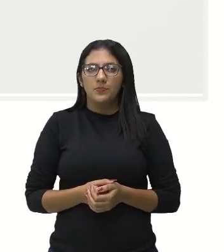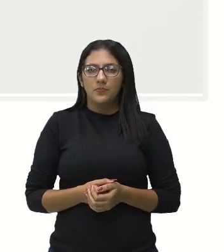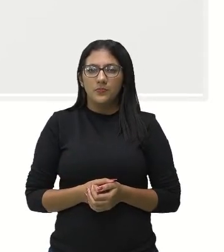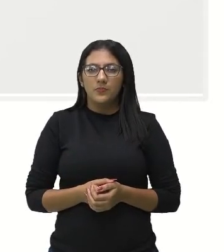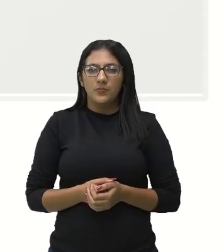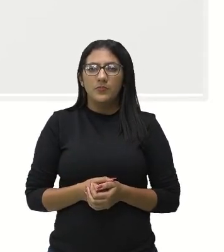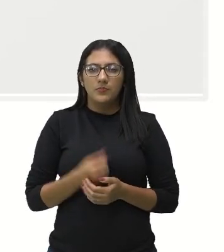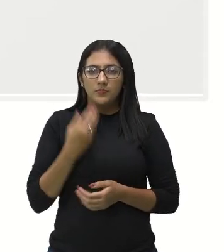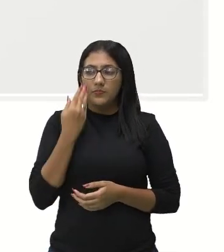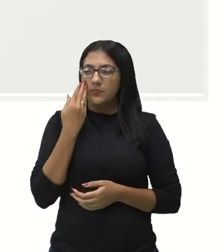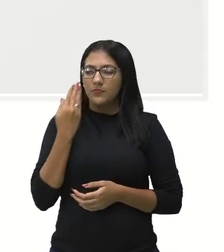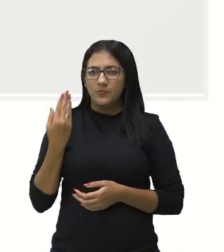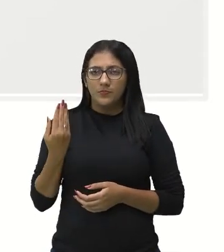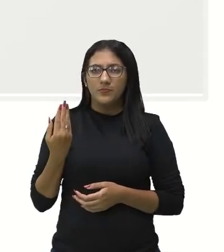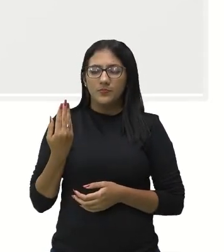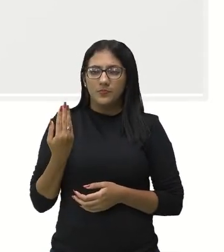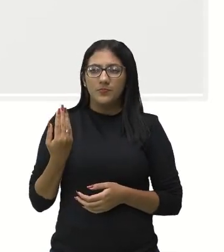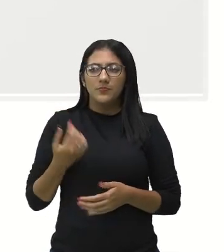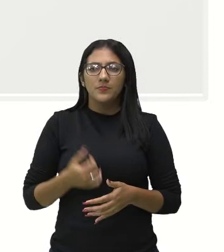5 centímetros.